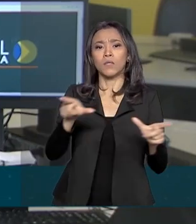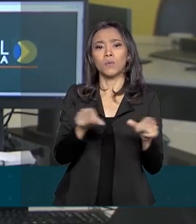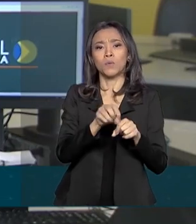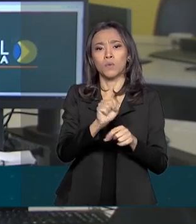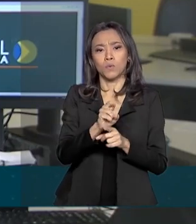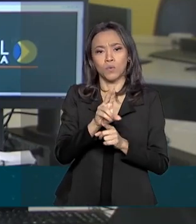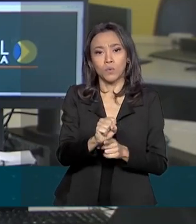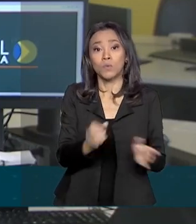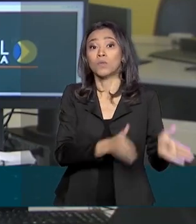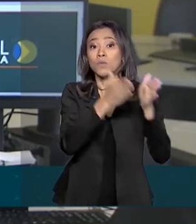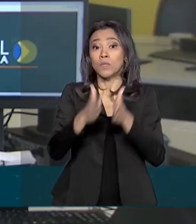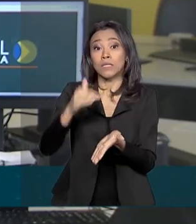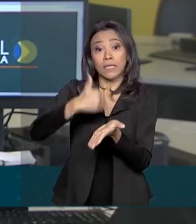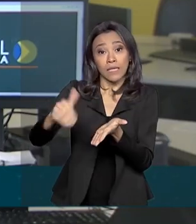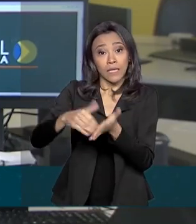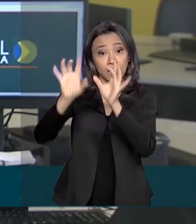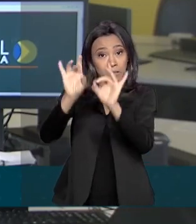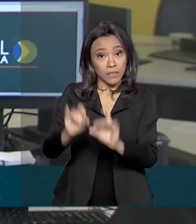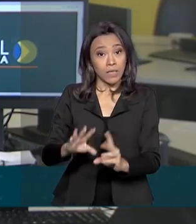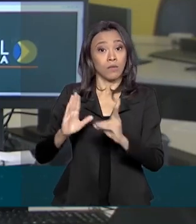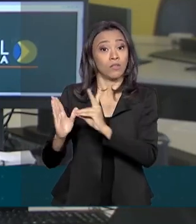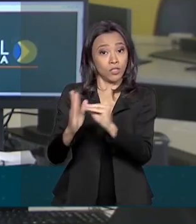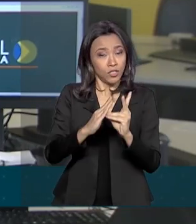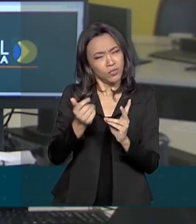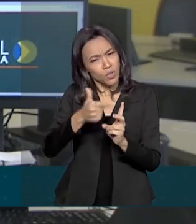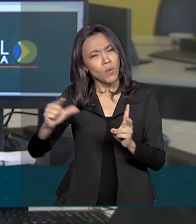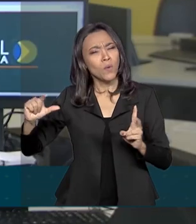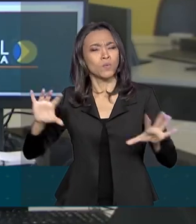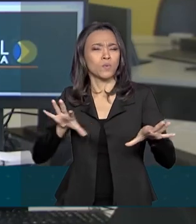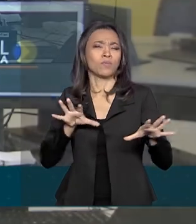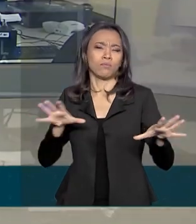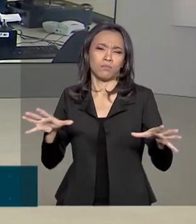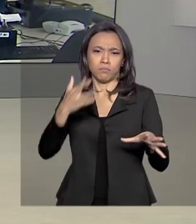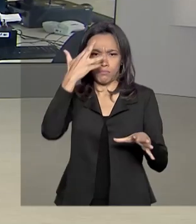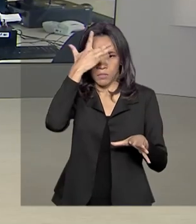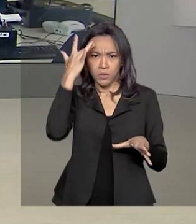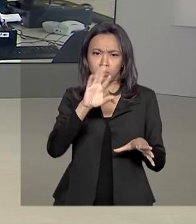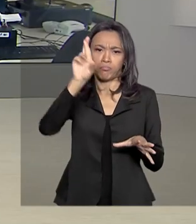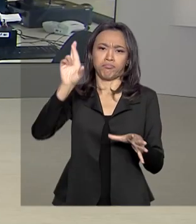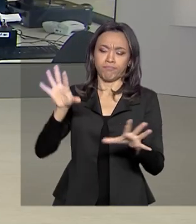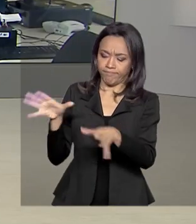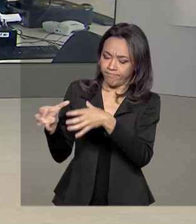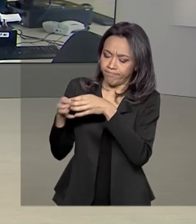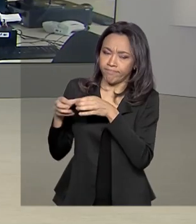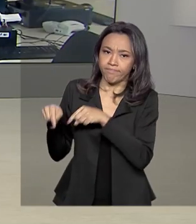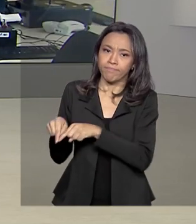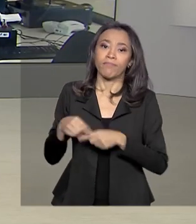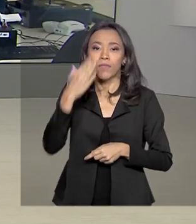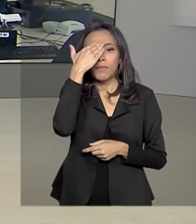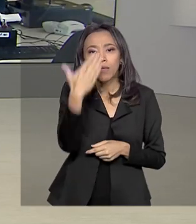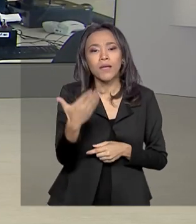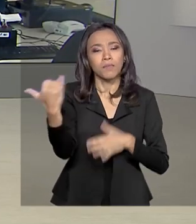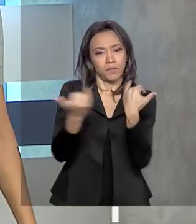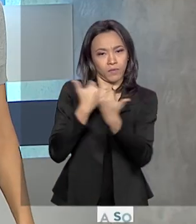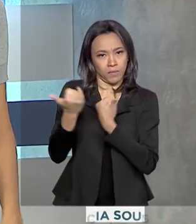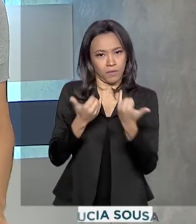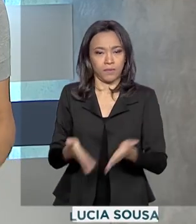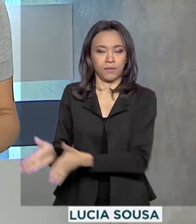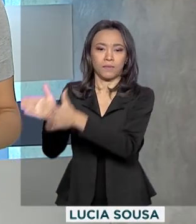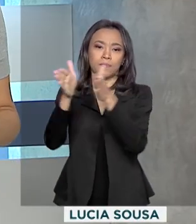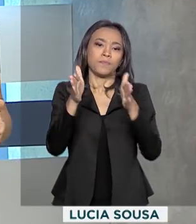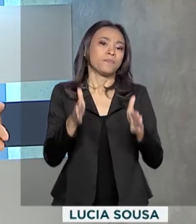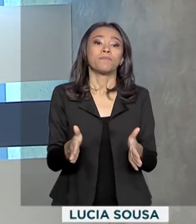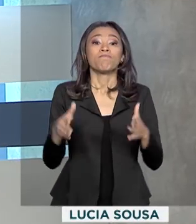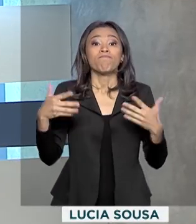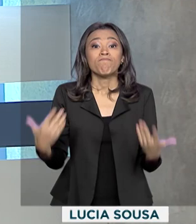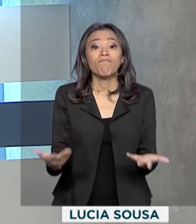Secretaria Especial de Saúde Indígena, entre outros. Voltamos com você, Ana Gabriela. Obrigada pelas informações ao vivo, Cláudia.